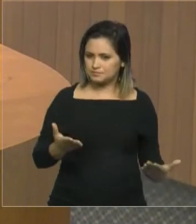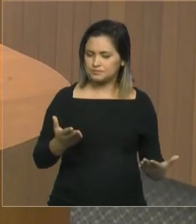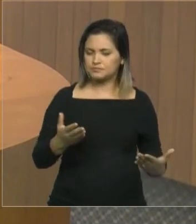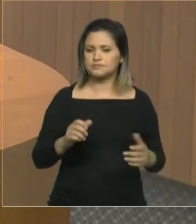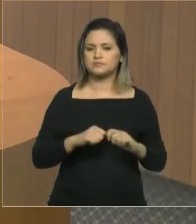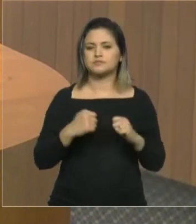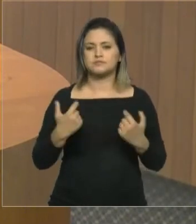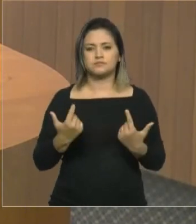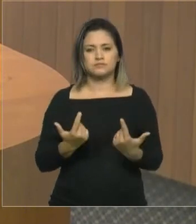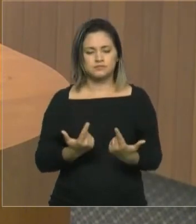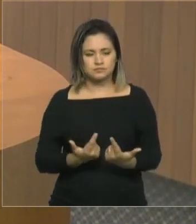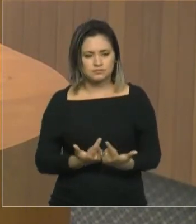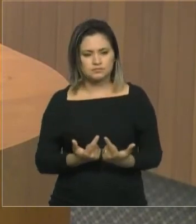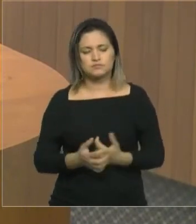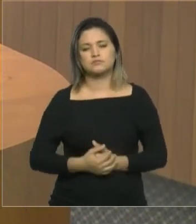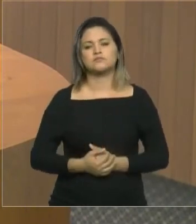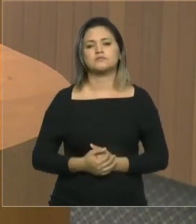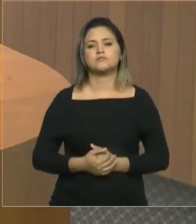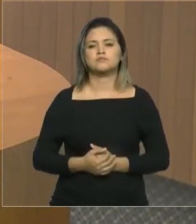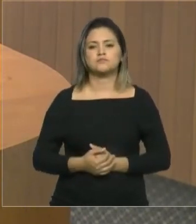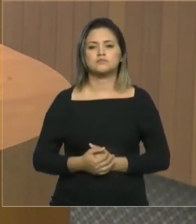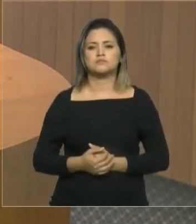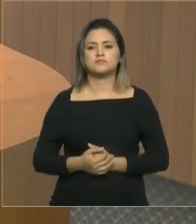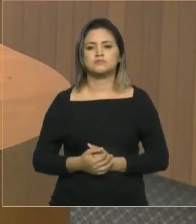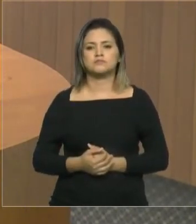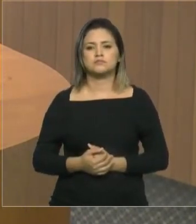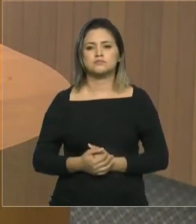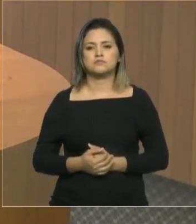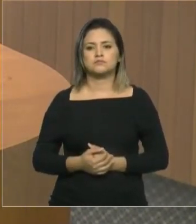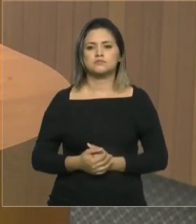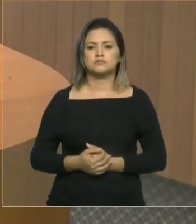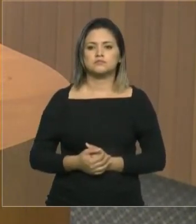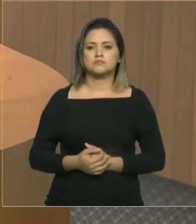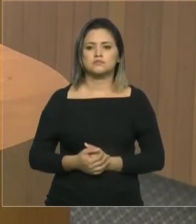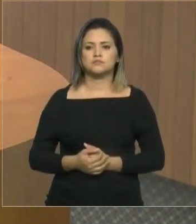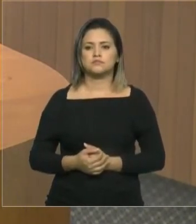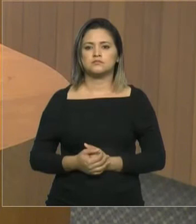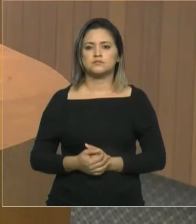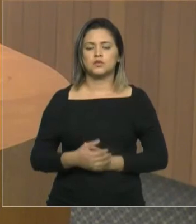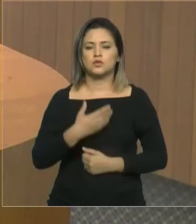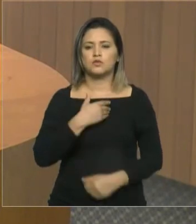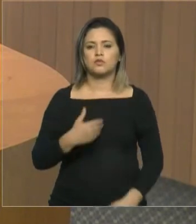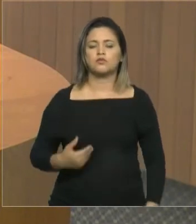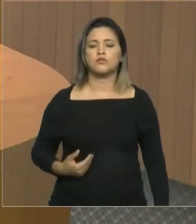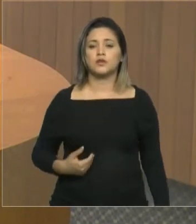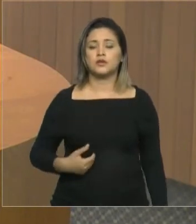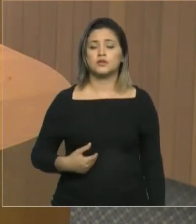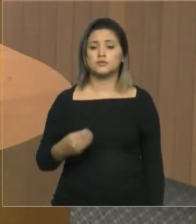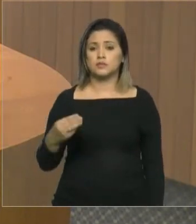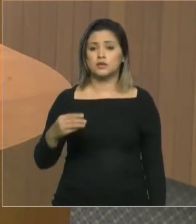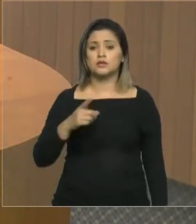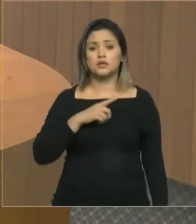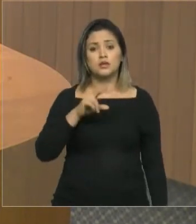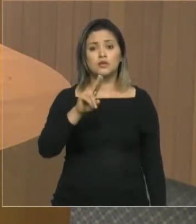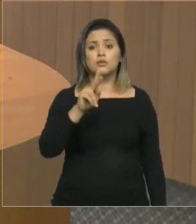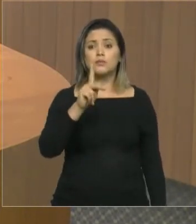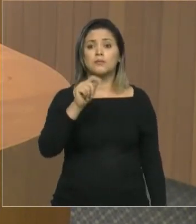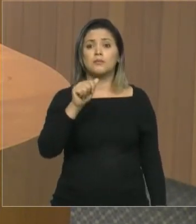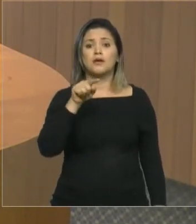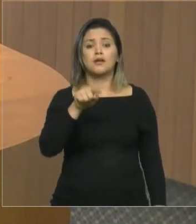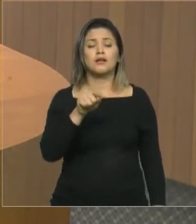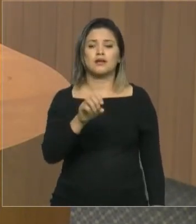de luta aqui, deputado doutor Iglesias. Como tem, por exemplo, o governo do Maranhão tem uma UPA na cidade de São João dos Patos. Então... Você vê